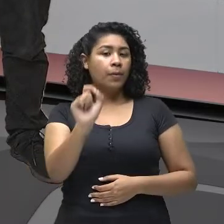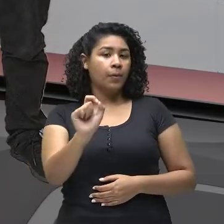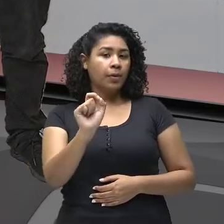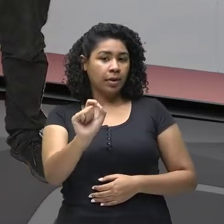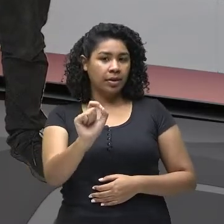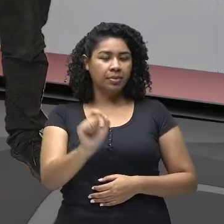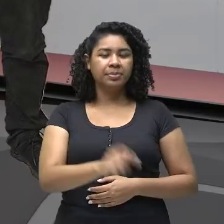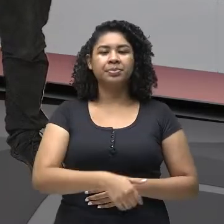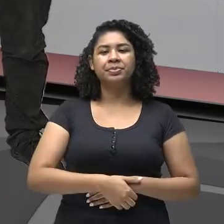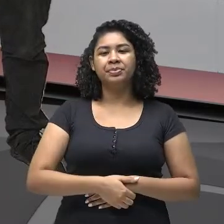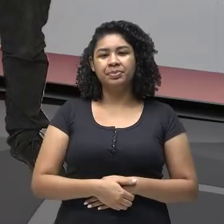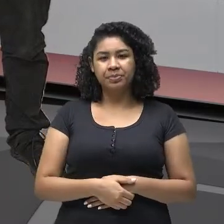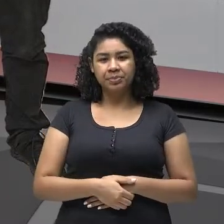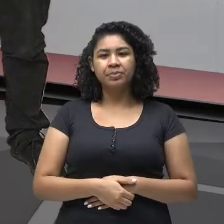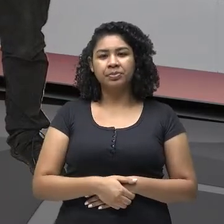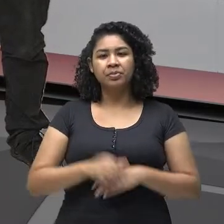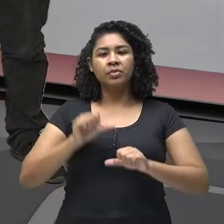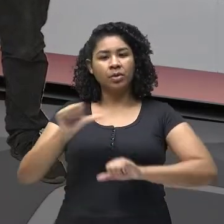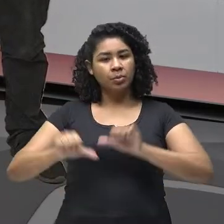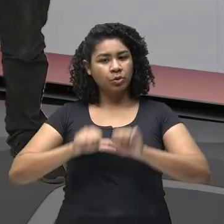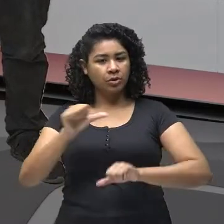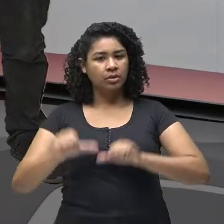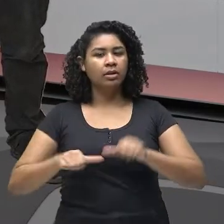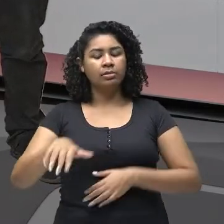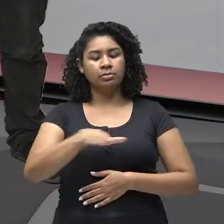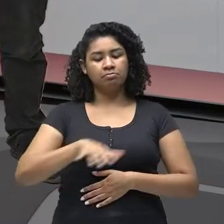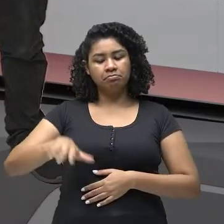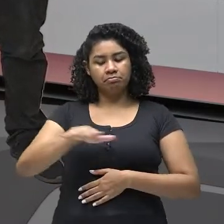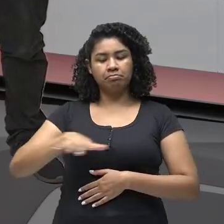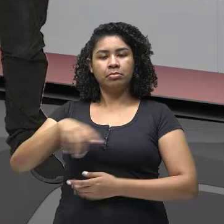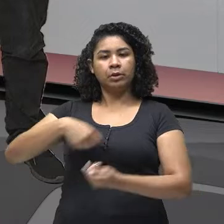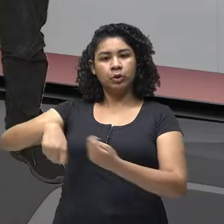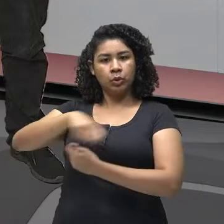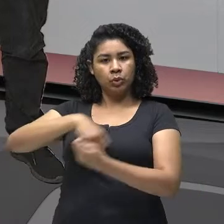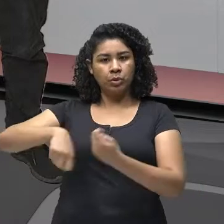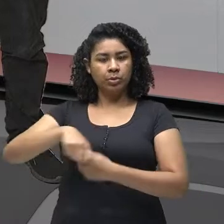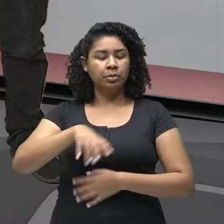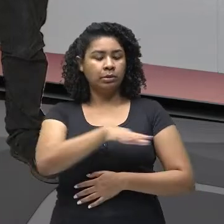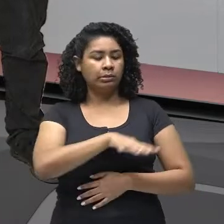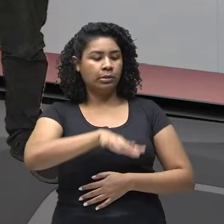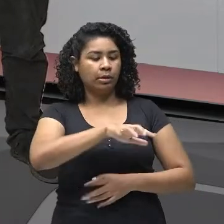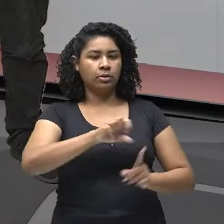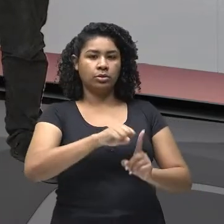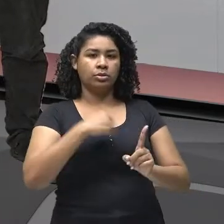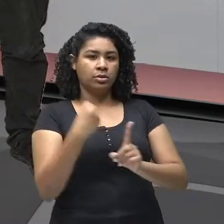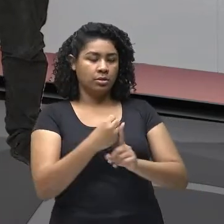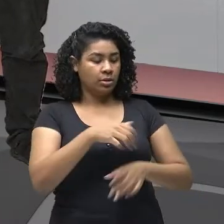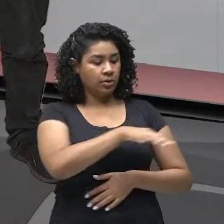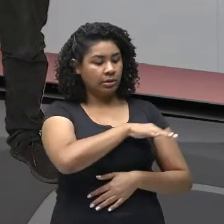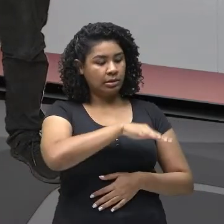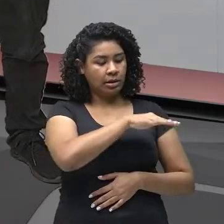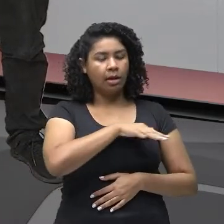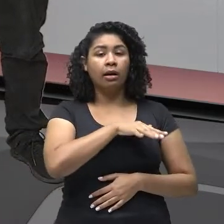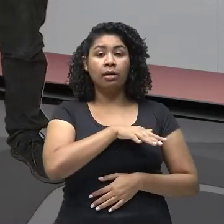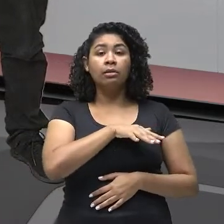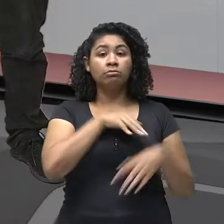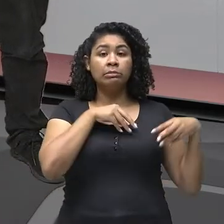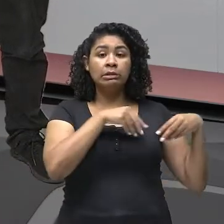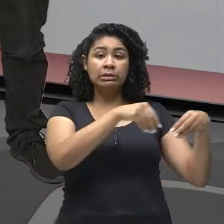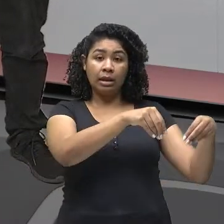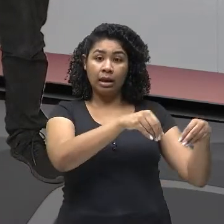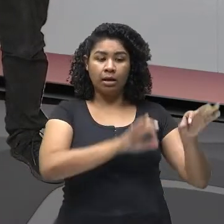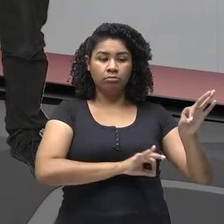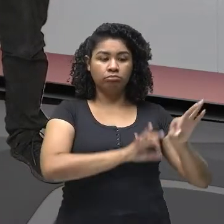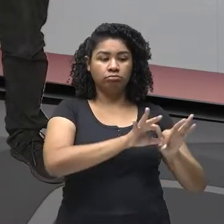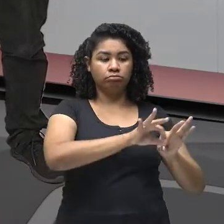também, mudanças econômicas, mudanças sociais e também as mudanças geográficas nas questões